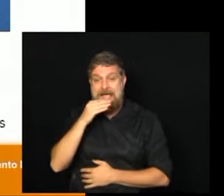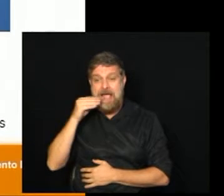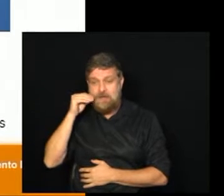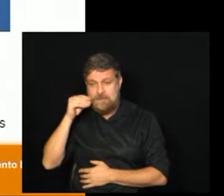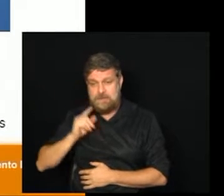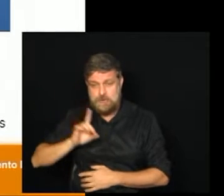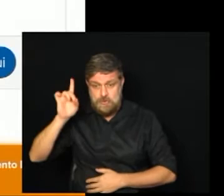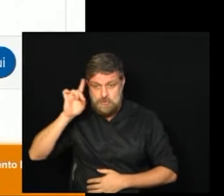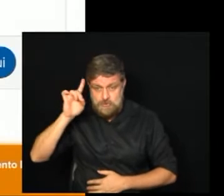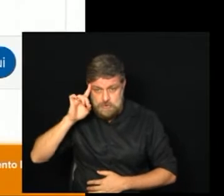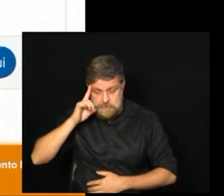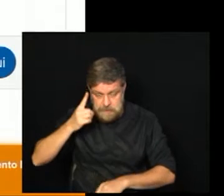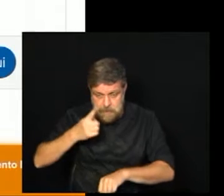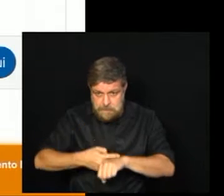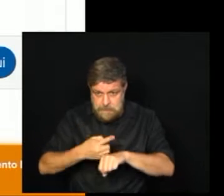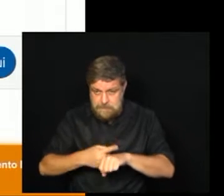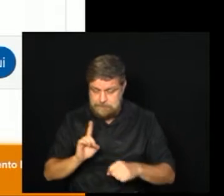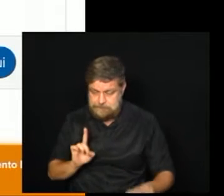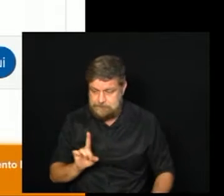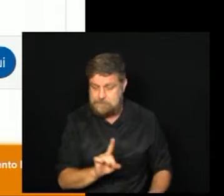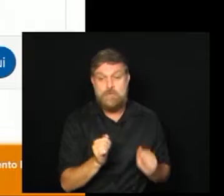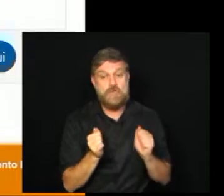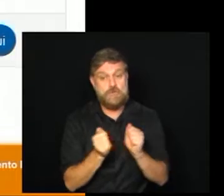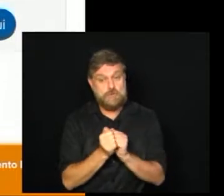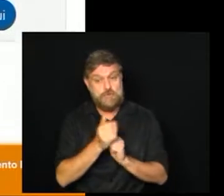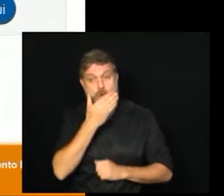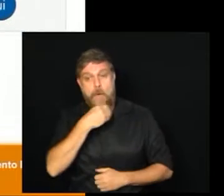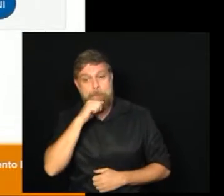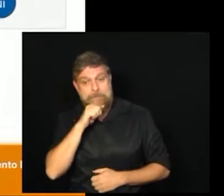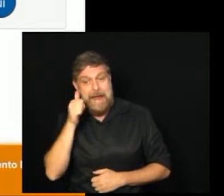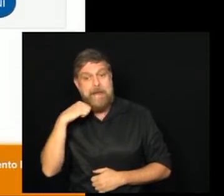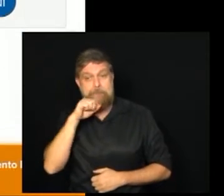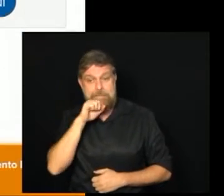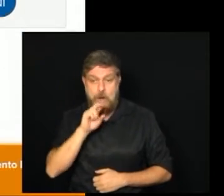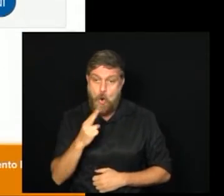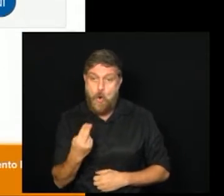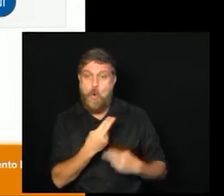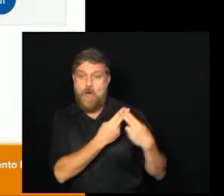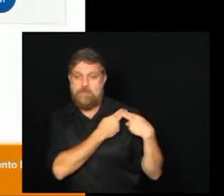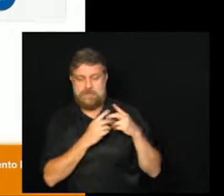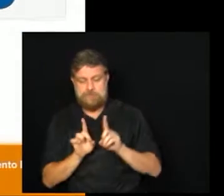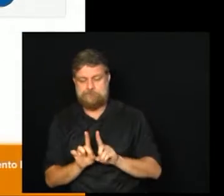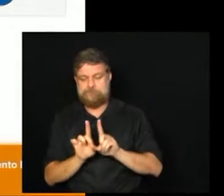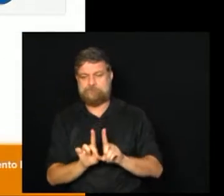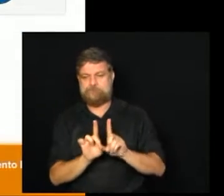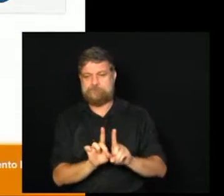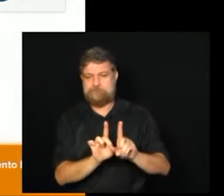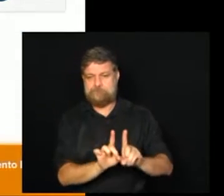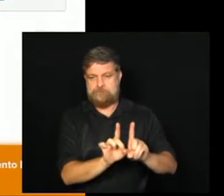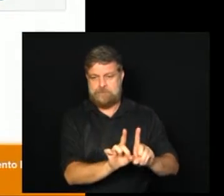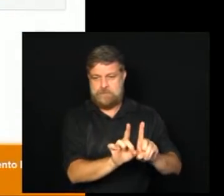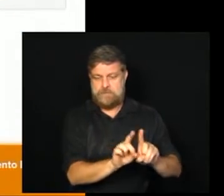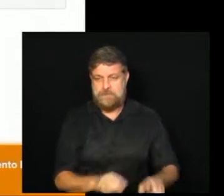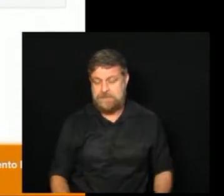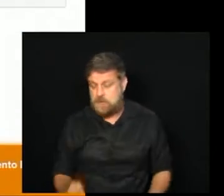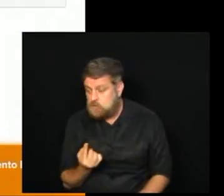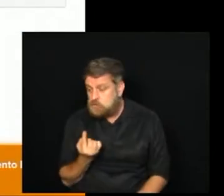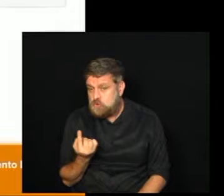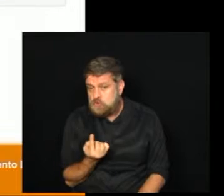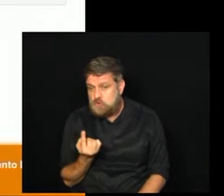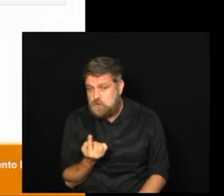no dia da vacinação, eles deverão estar acompanhados de pai, mãe ou responsável. Se estiverem